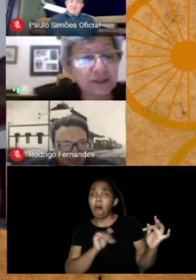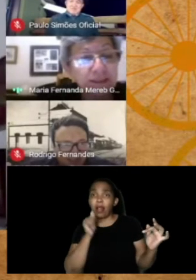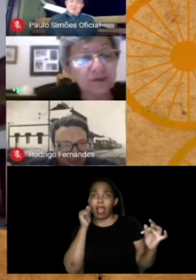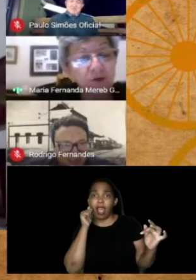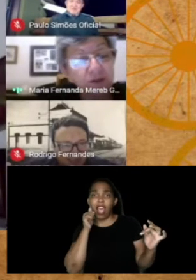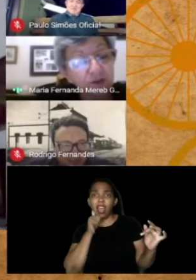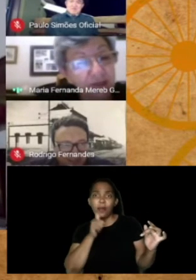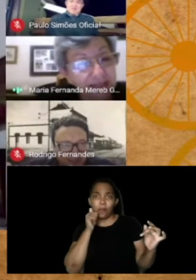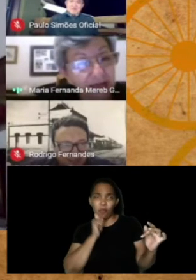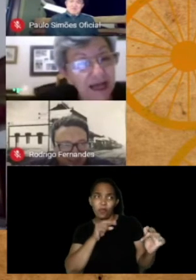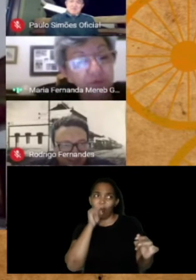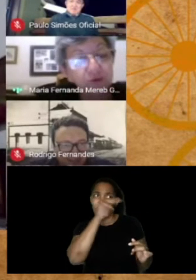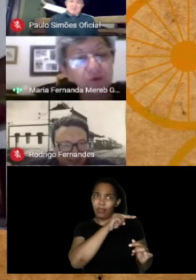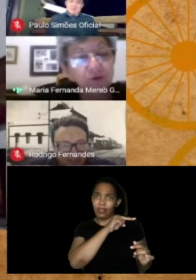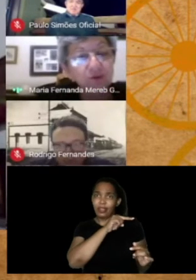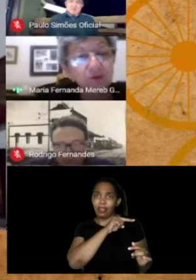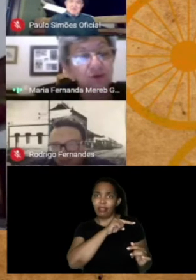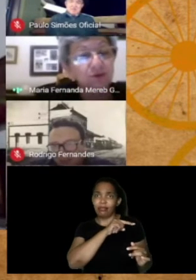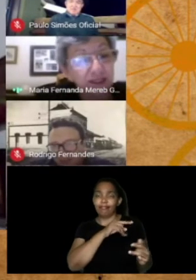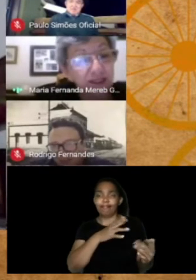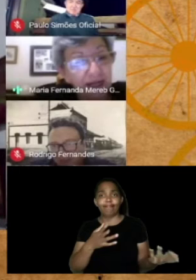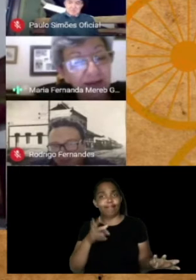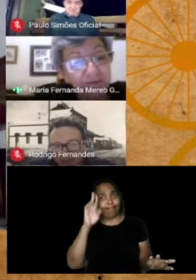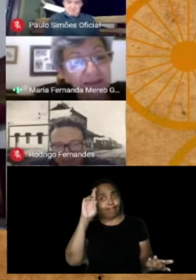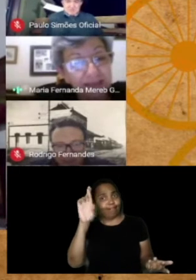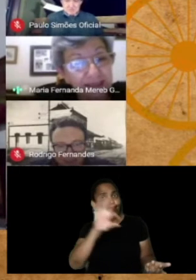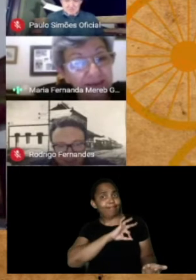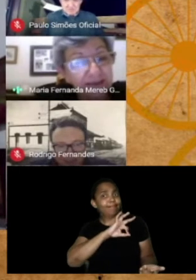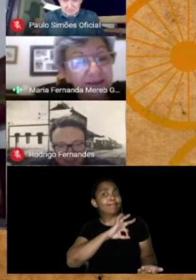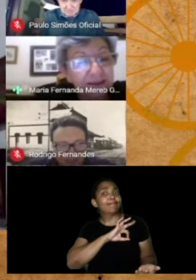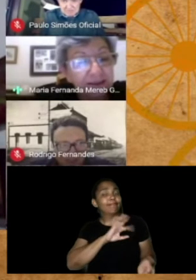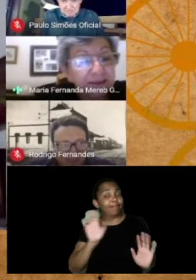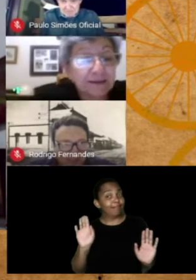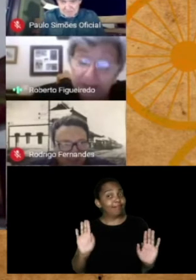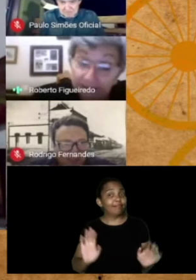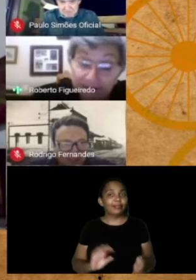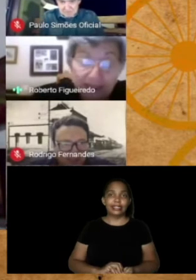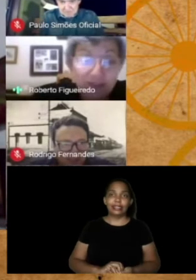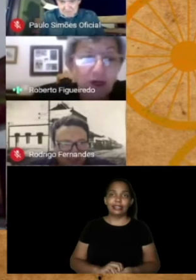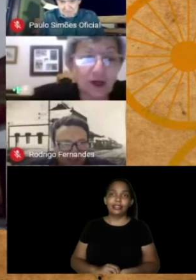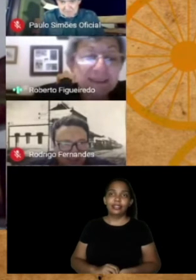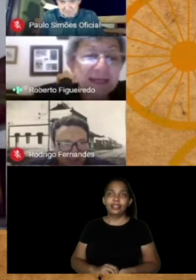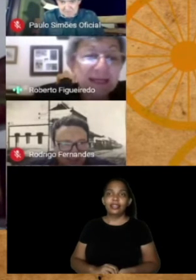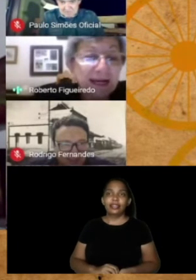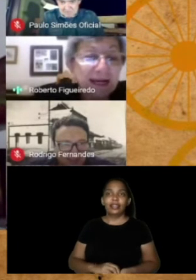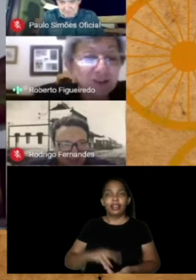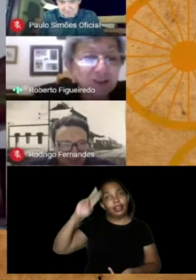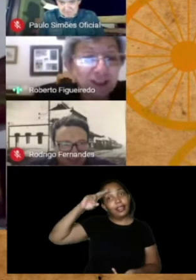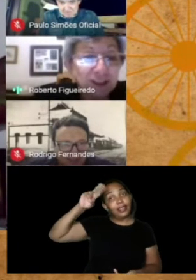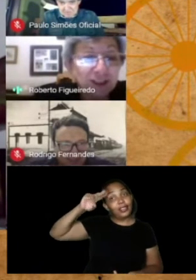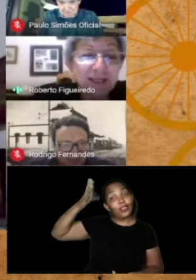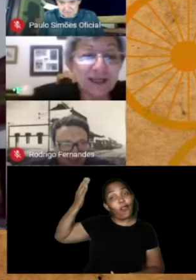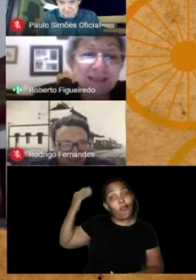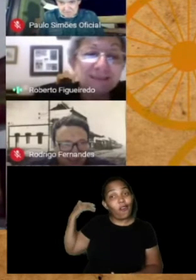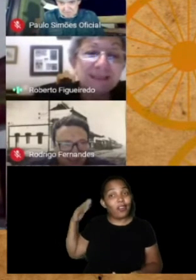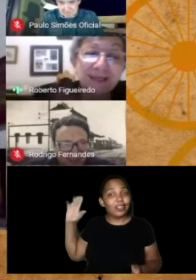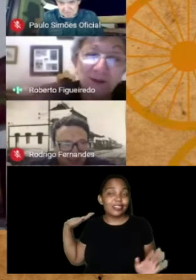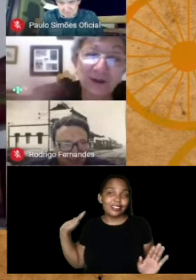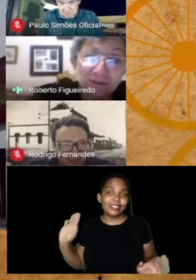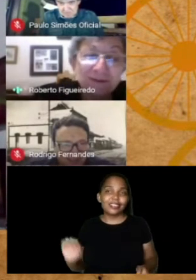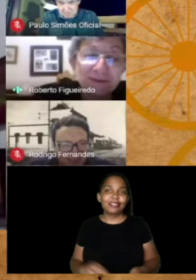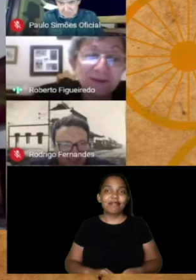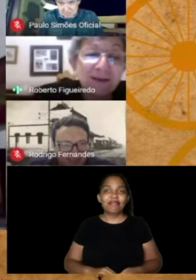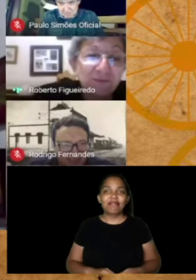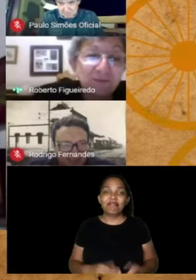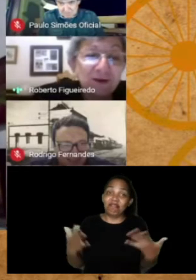como dizia o nosso sábio Juca Chaves, né? É a história da lagartixa,